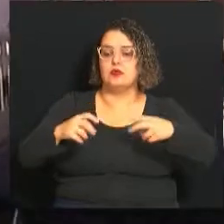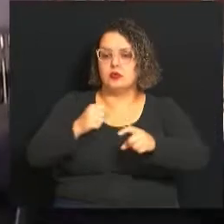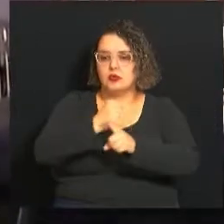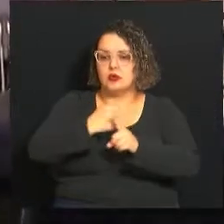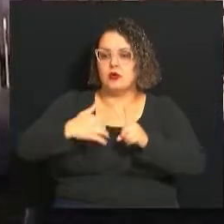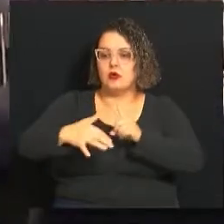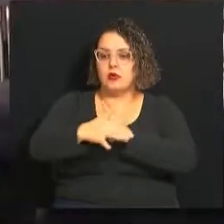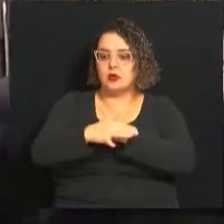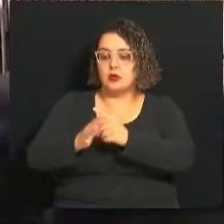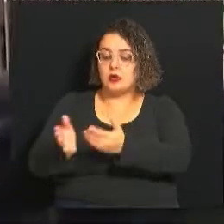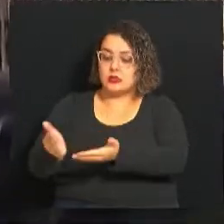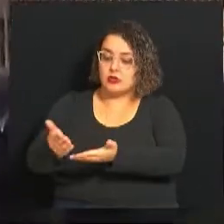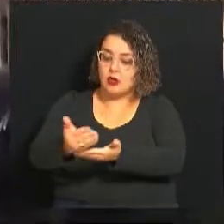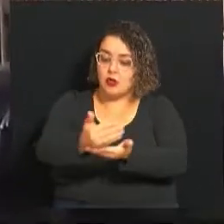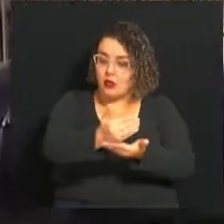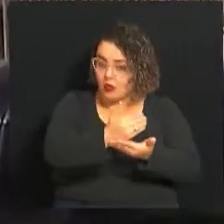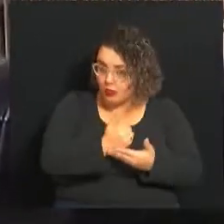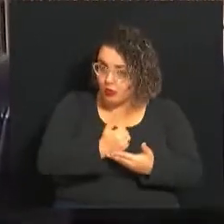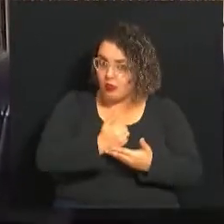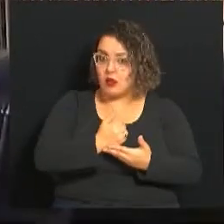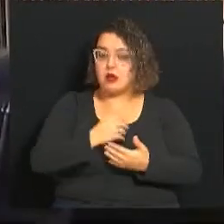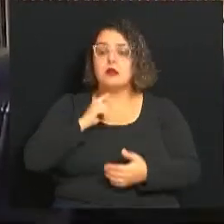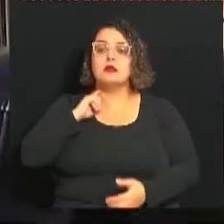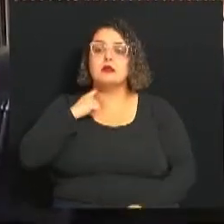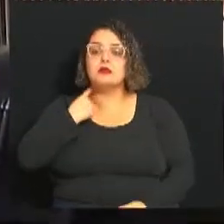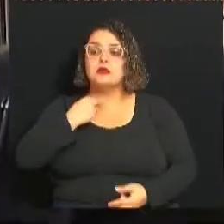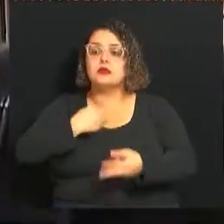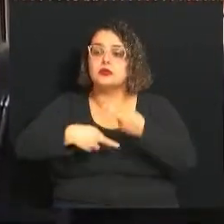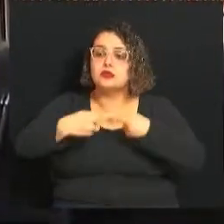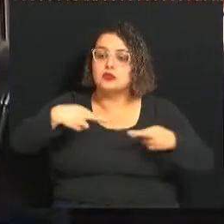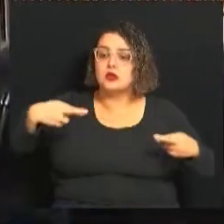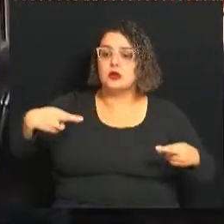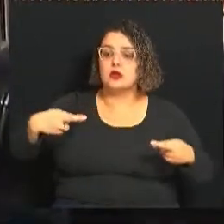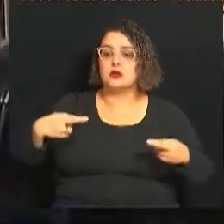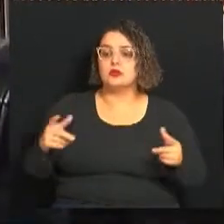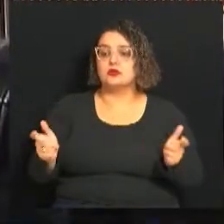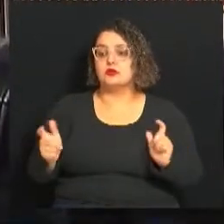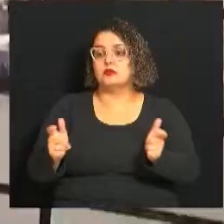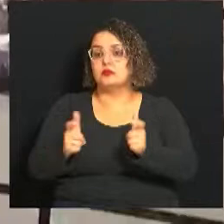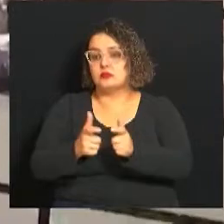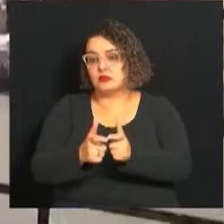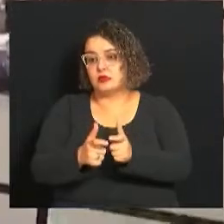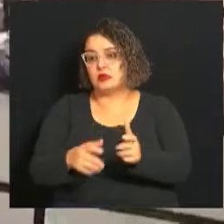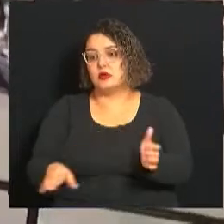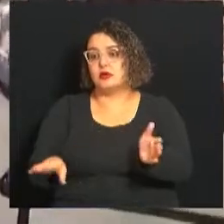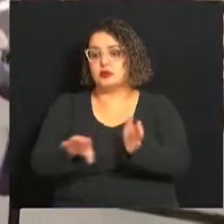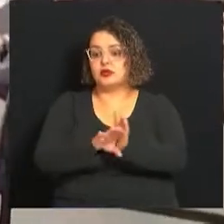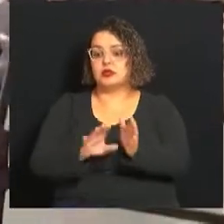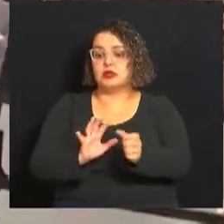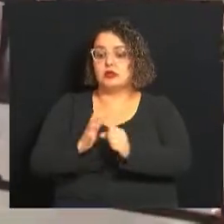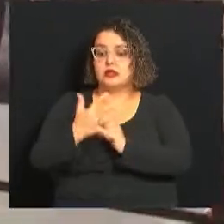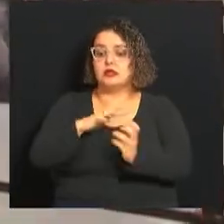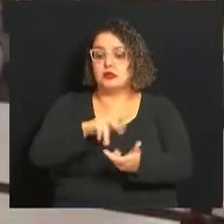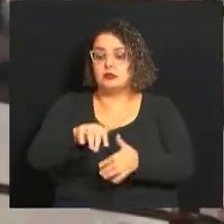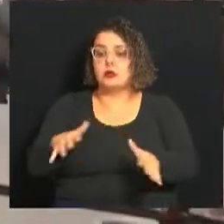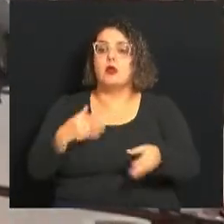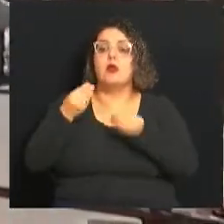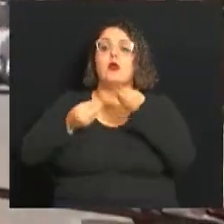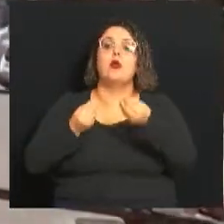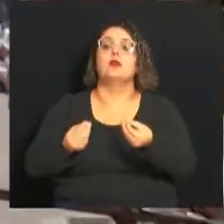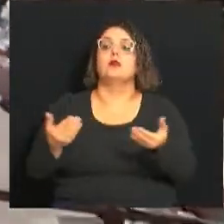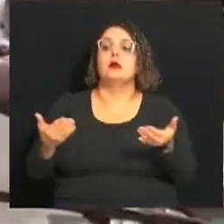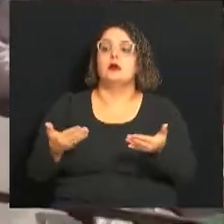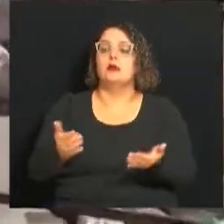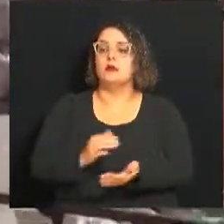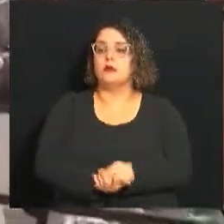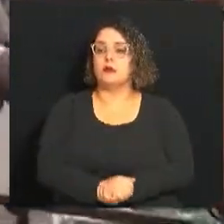diminuíram, né, desde da chegada da pandemia, né? Tá melhorando agora. Como é que tá, Valdecir? Conta pra gente. Então,